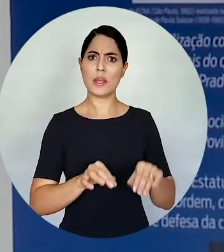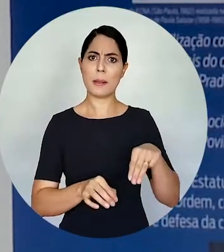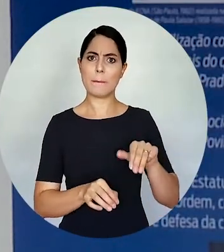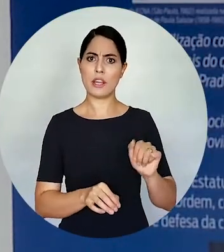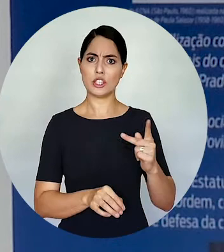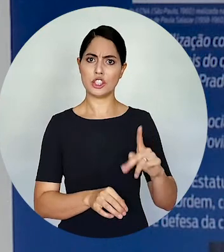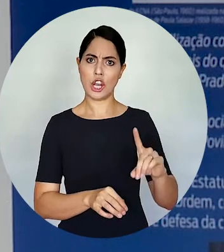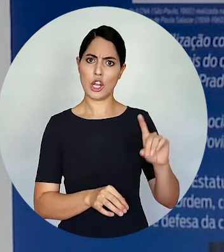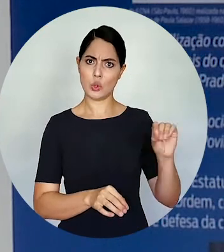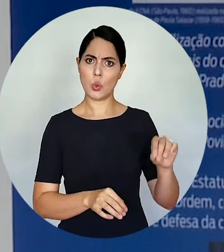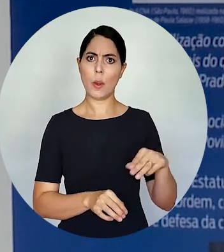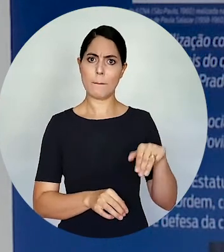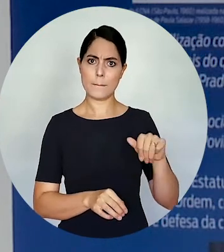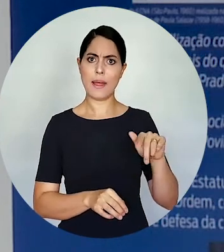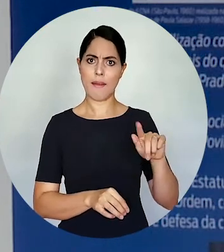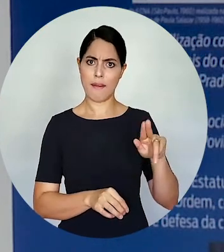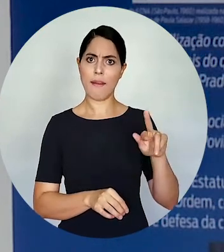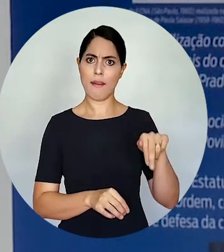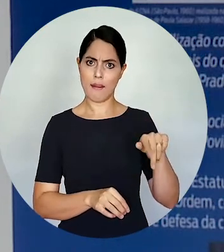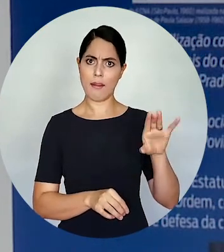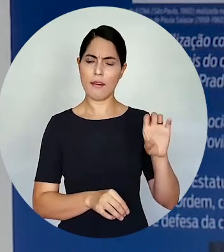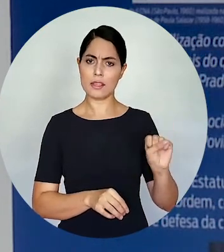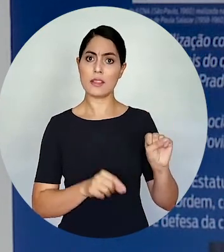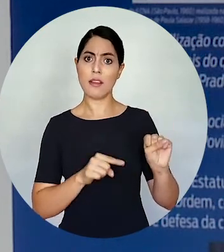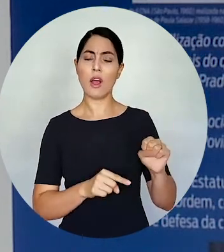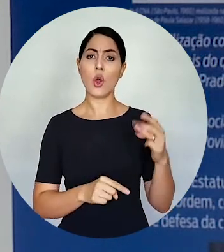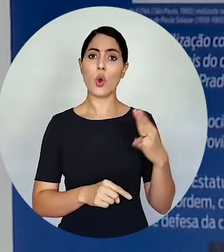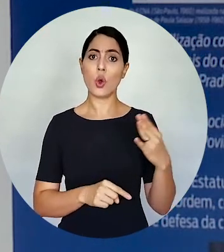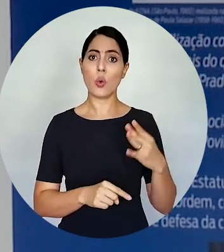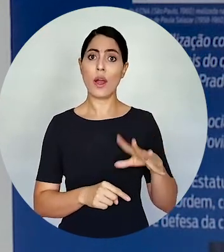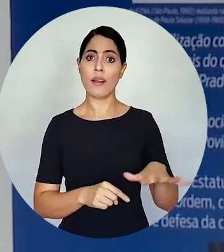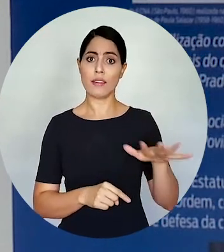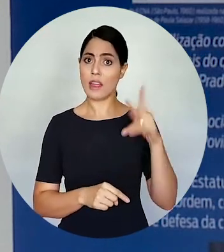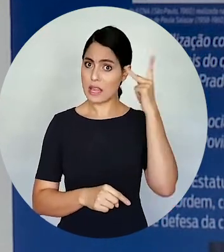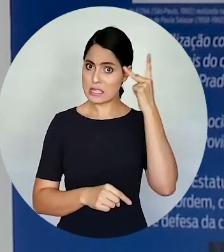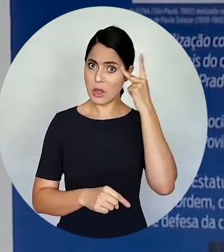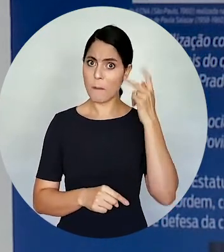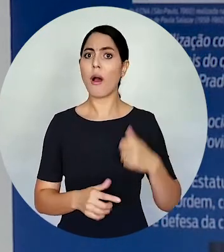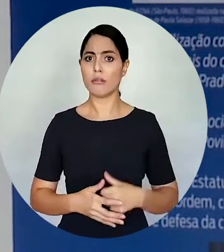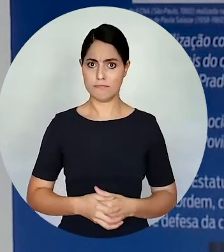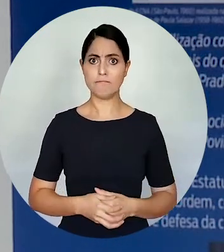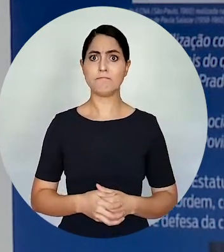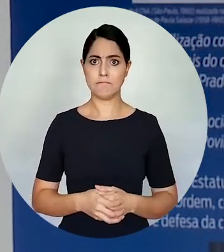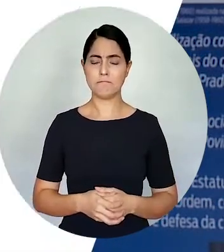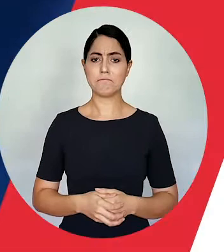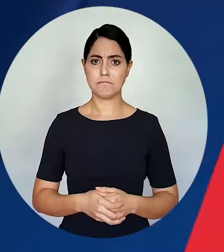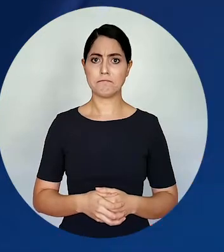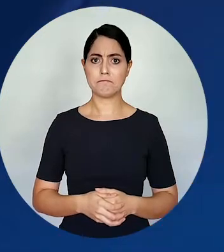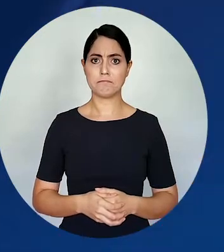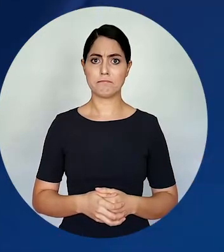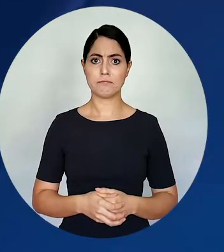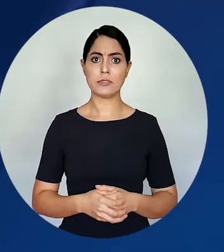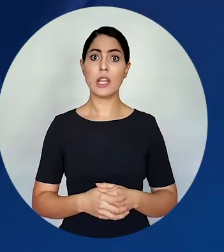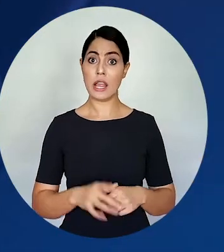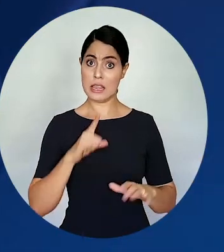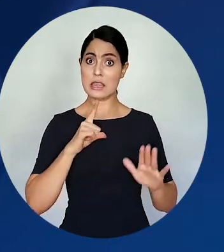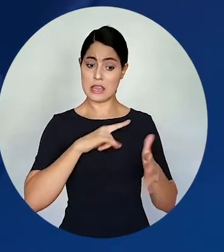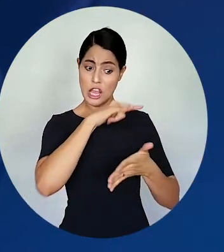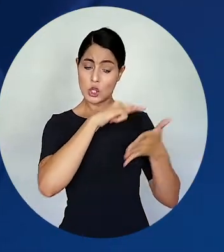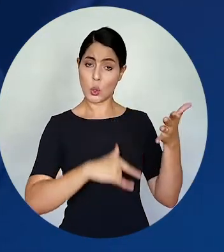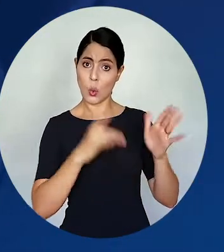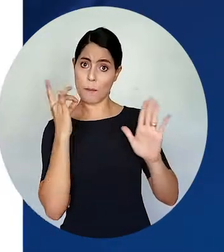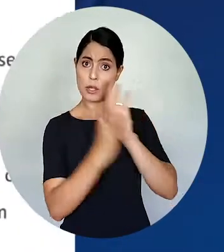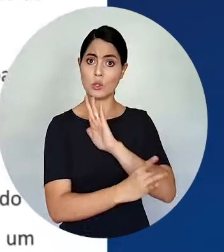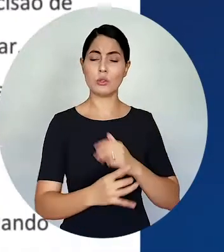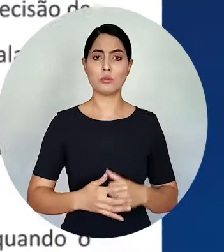Marques da 4ª Auditoria Criminal do Tribunal de Justiça Militar do Estado de São Paulo. Segundo a nota de repúdio,